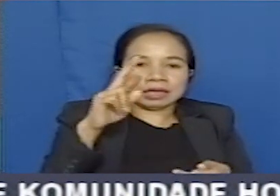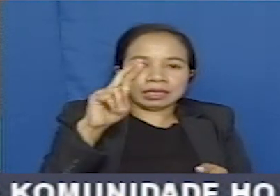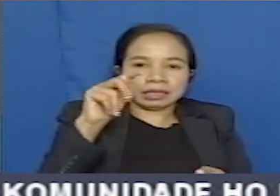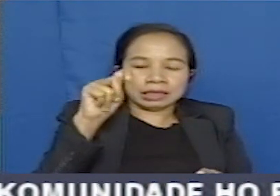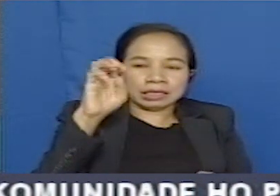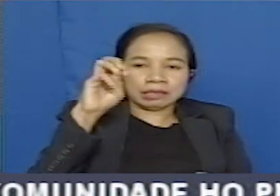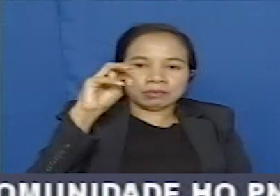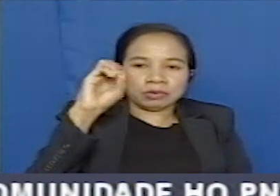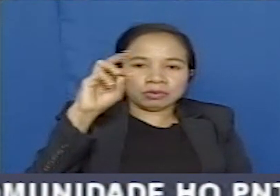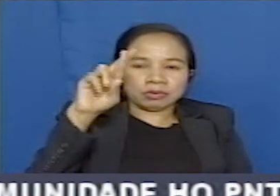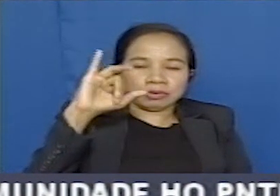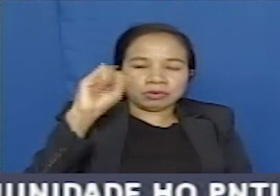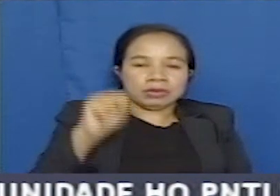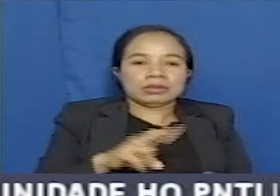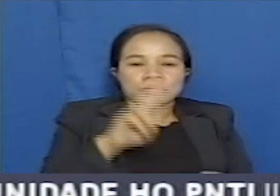Veteranus.